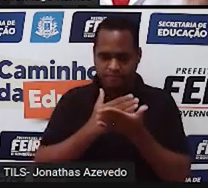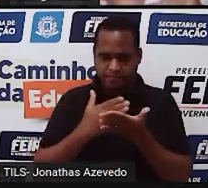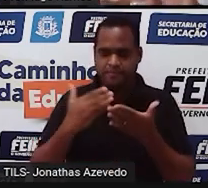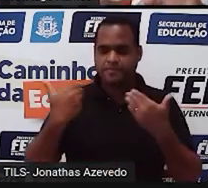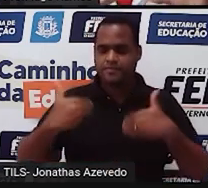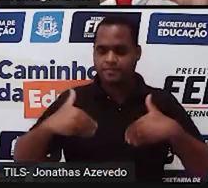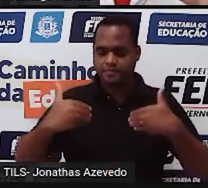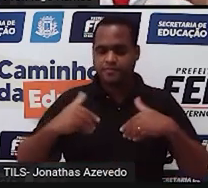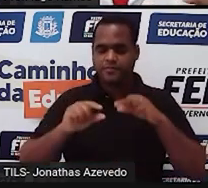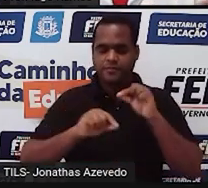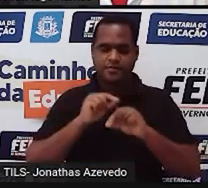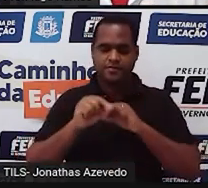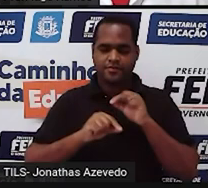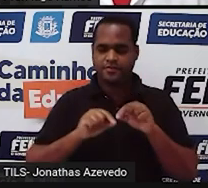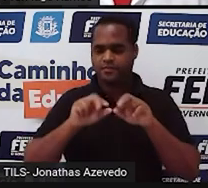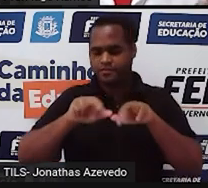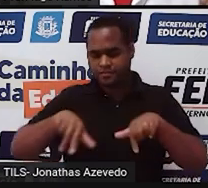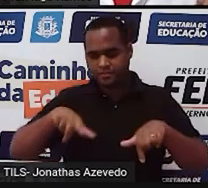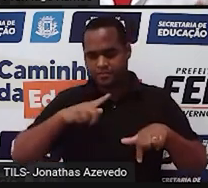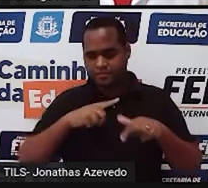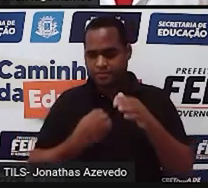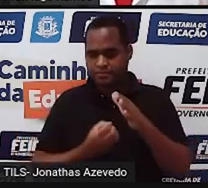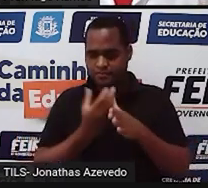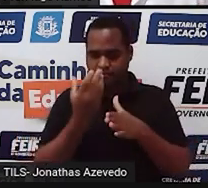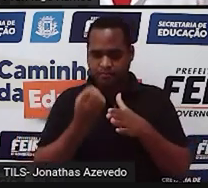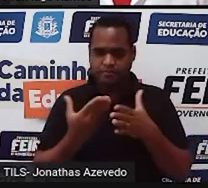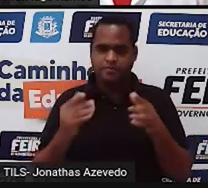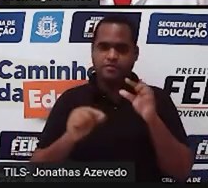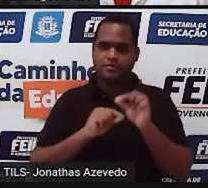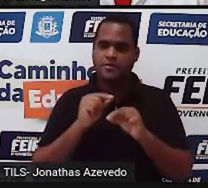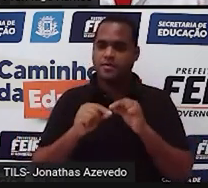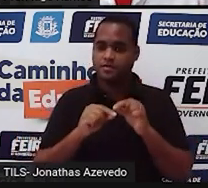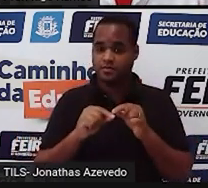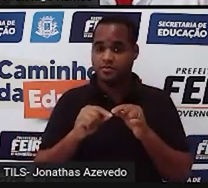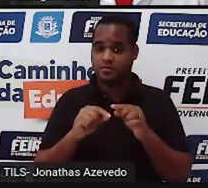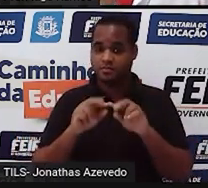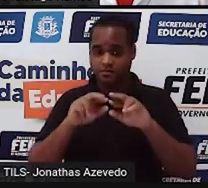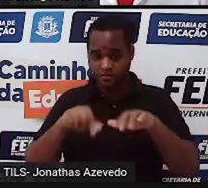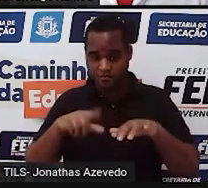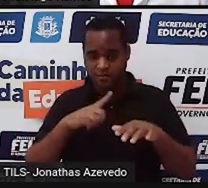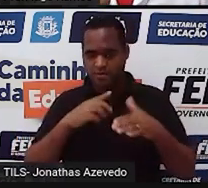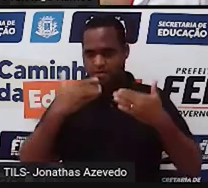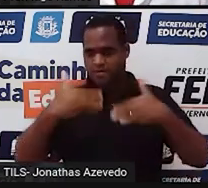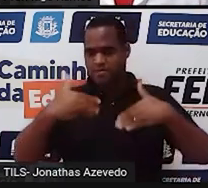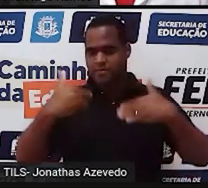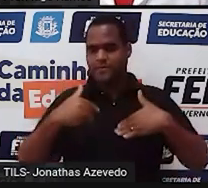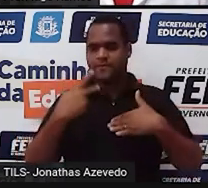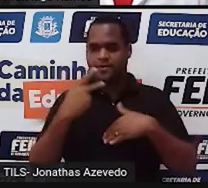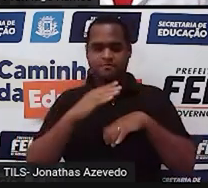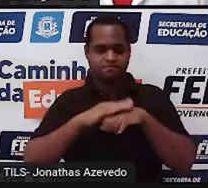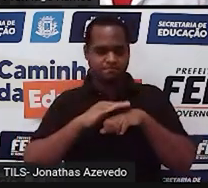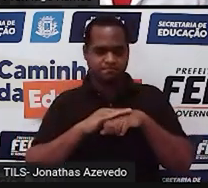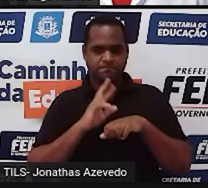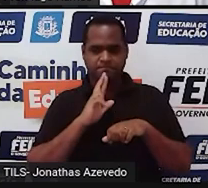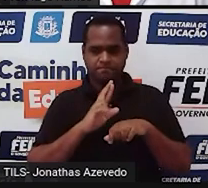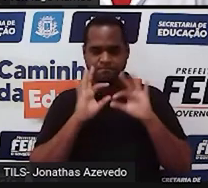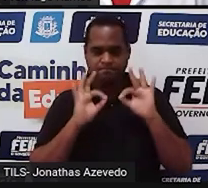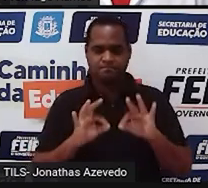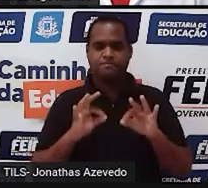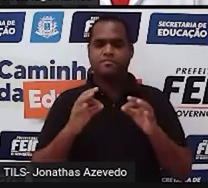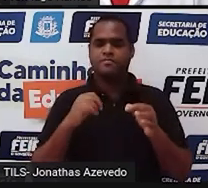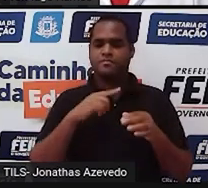sobre as coisas que apareceram nessa aula aqui e essa essa prova você responderia Tá bom